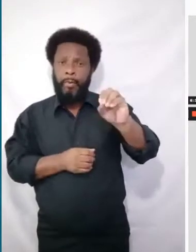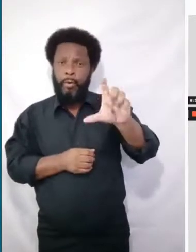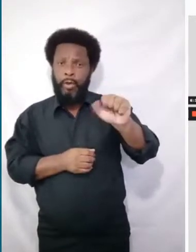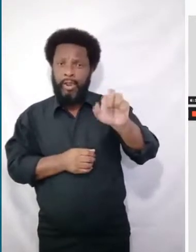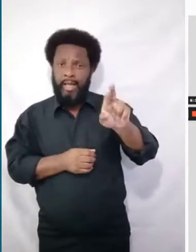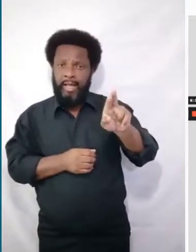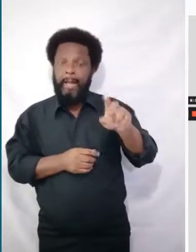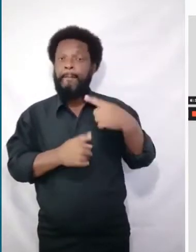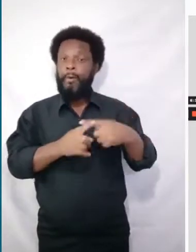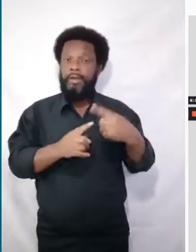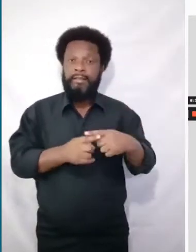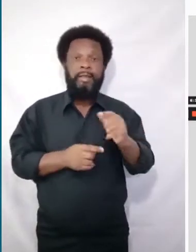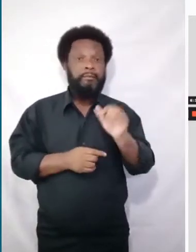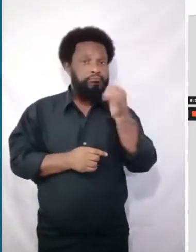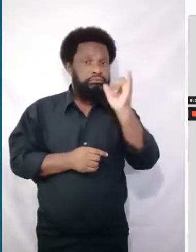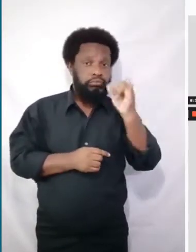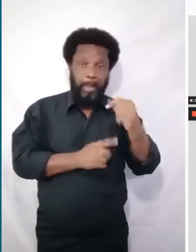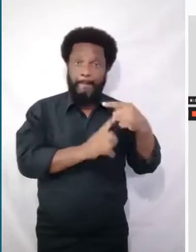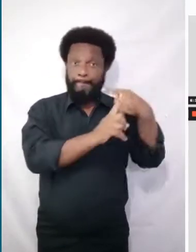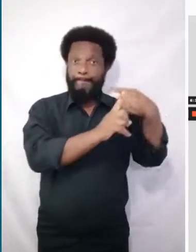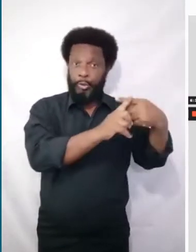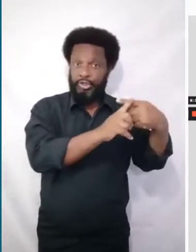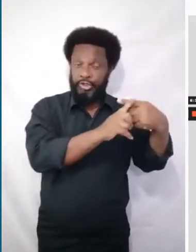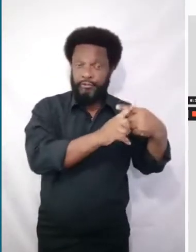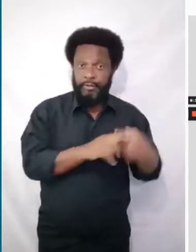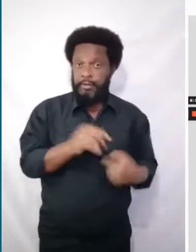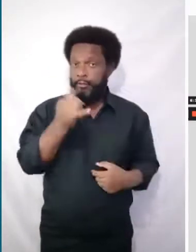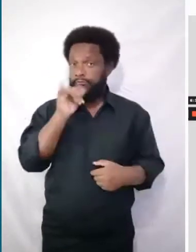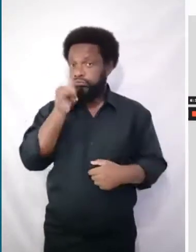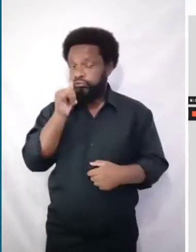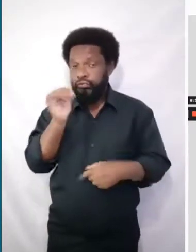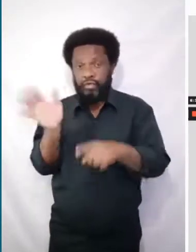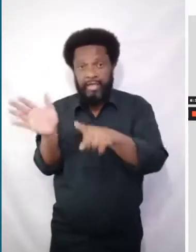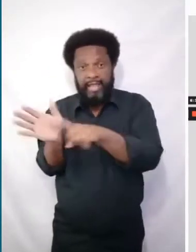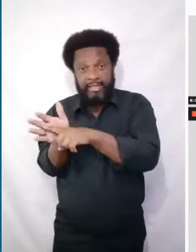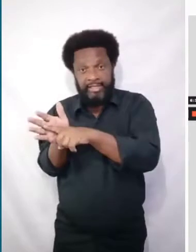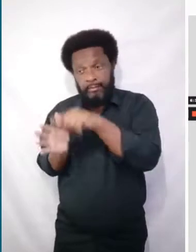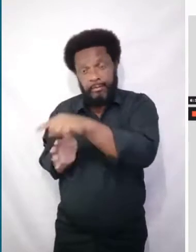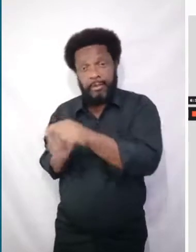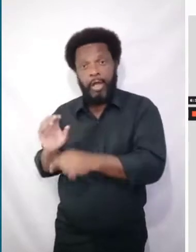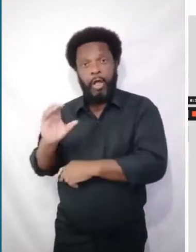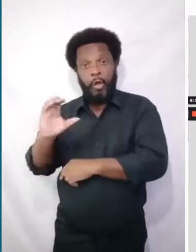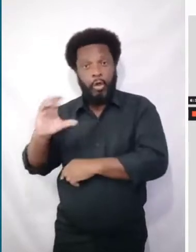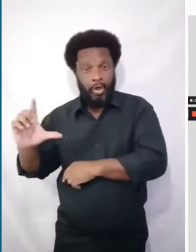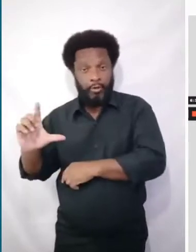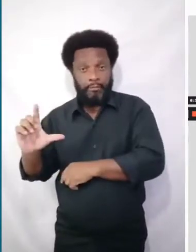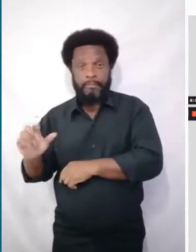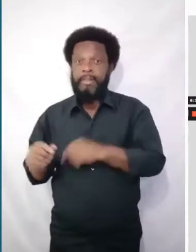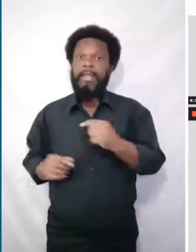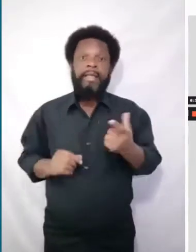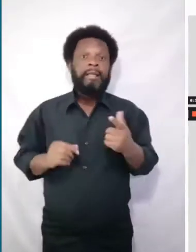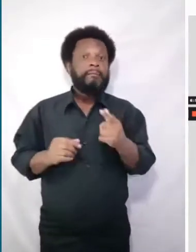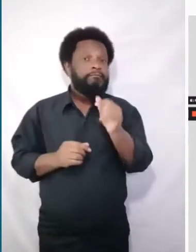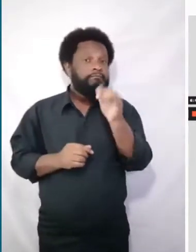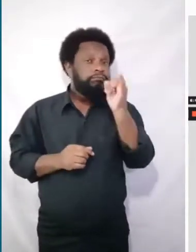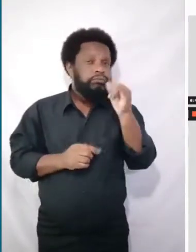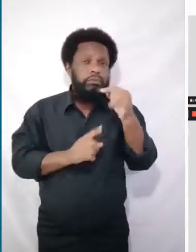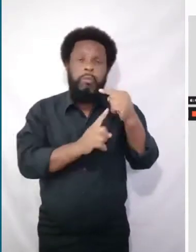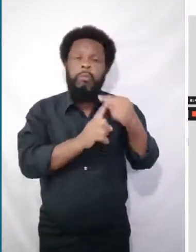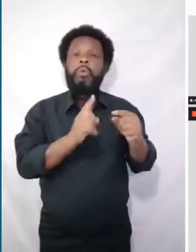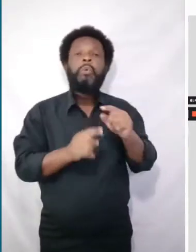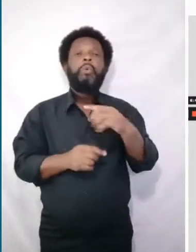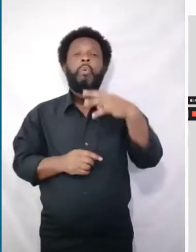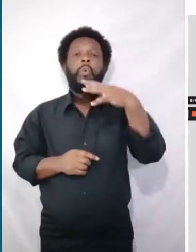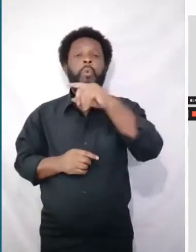polar, é porque eu tenho uma carga que a gente chama de carga parcial positiva em cima do hidrogênio e uma carga parcial negativa em cima do